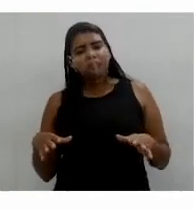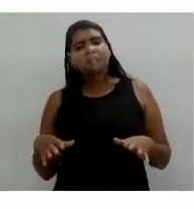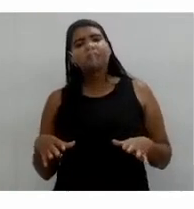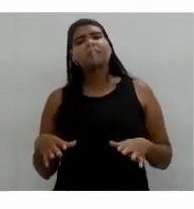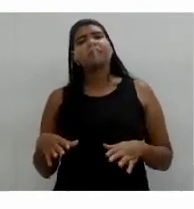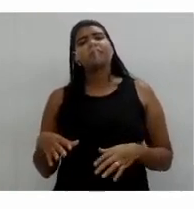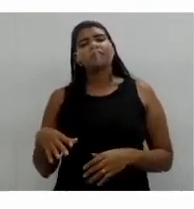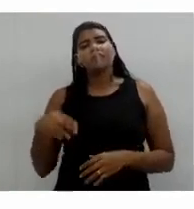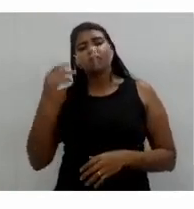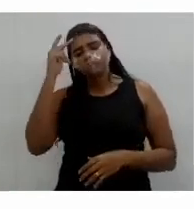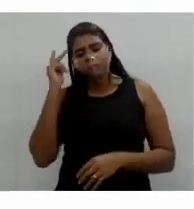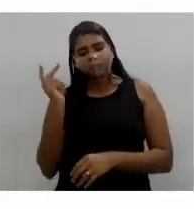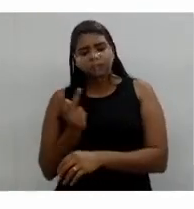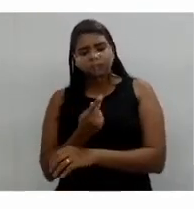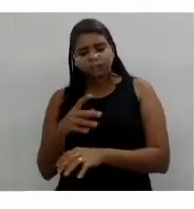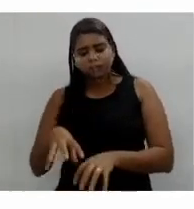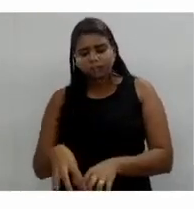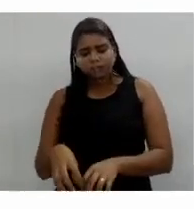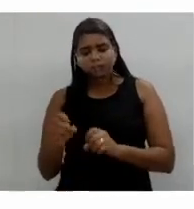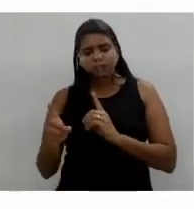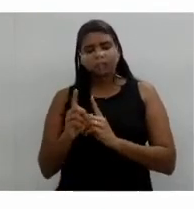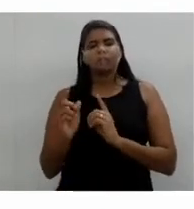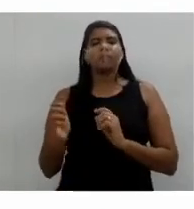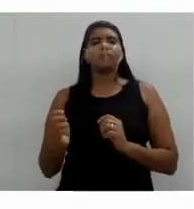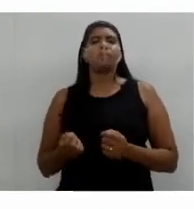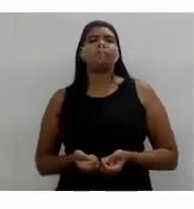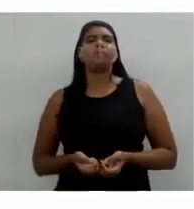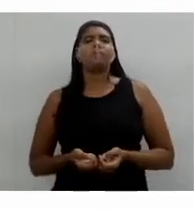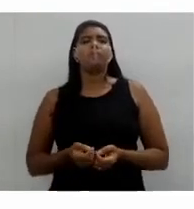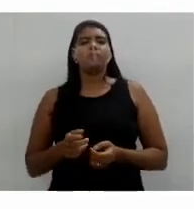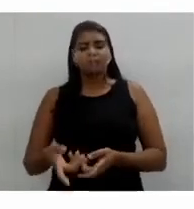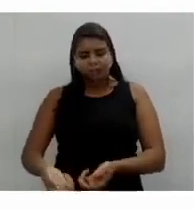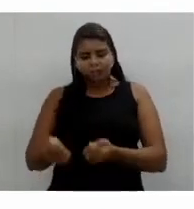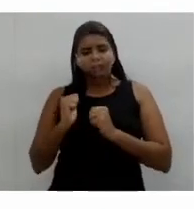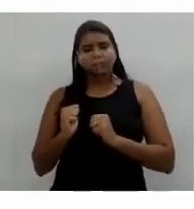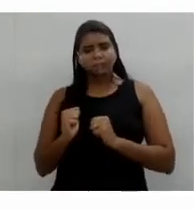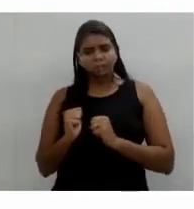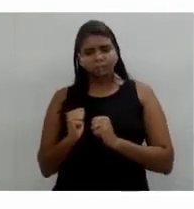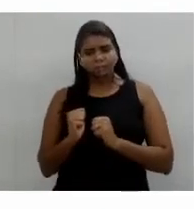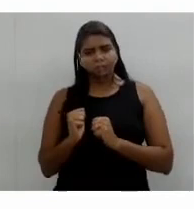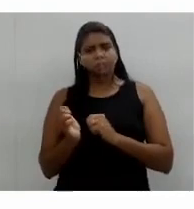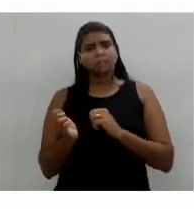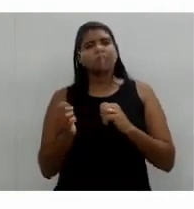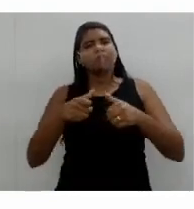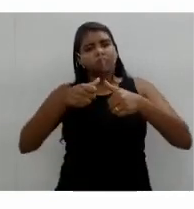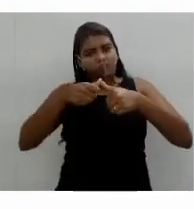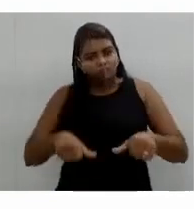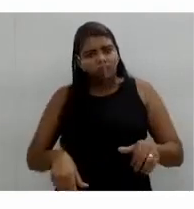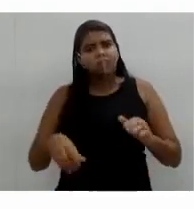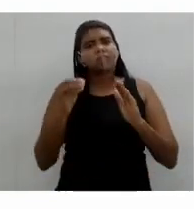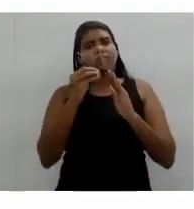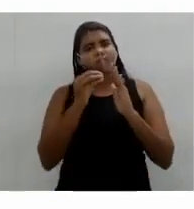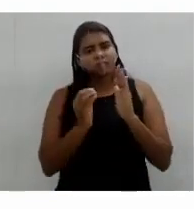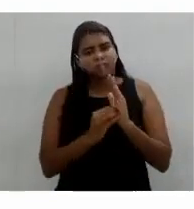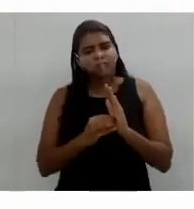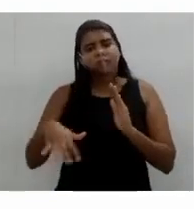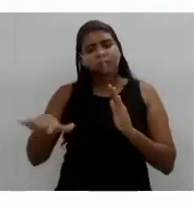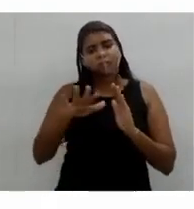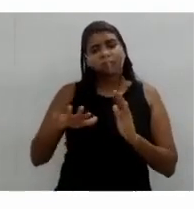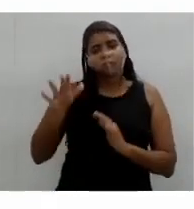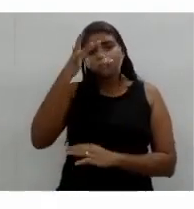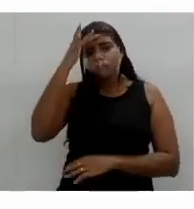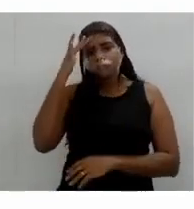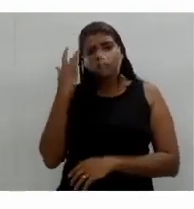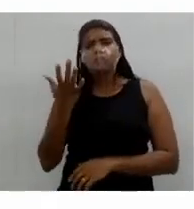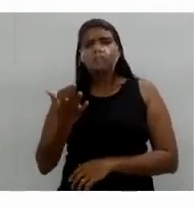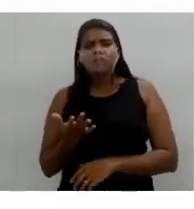foram retirados e resgatados dessa cápsula aí. Então está lá no museu esse registro histórico, para que todos possam ver,